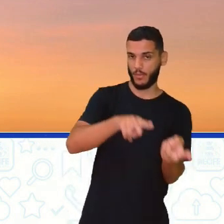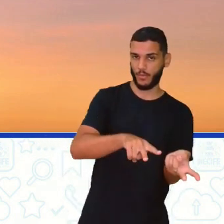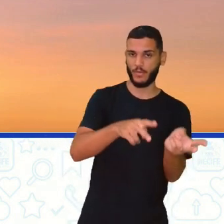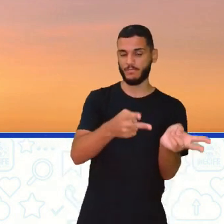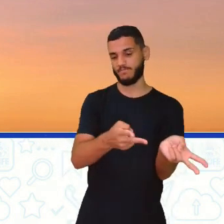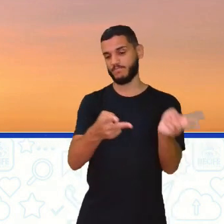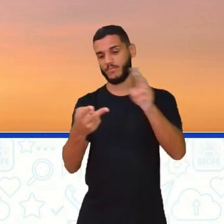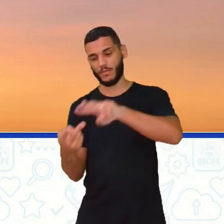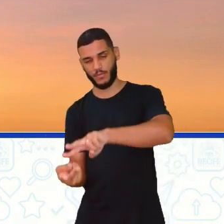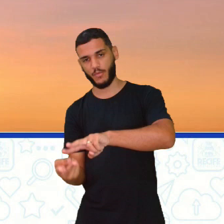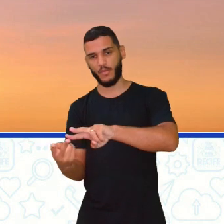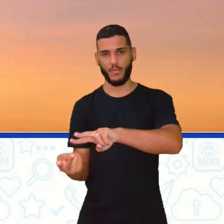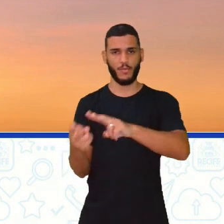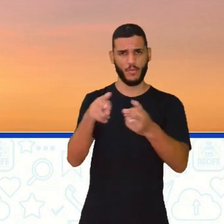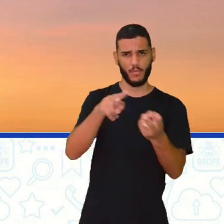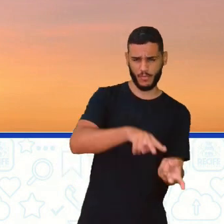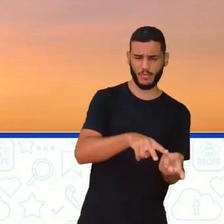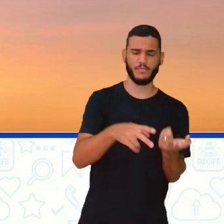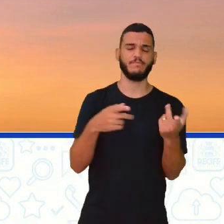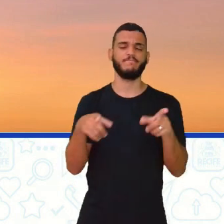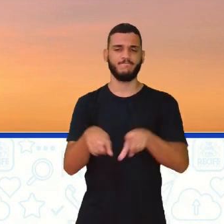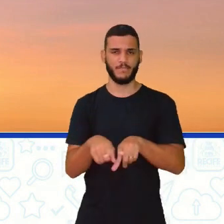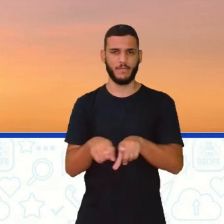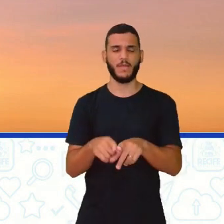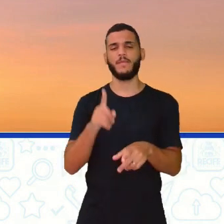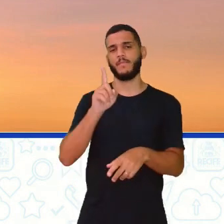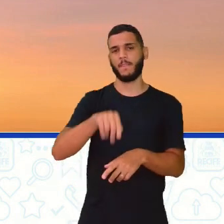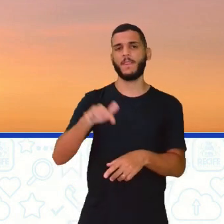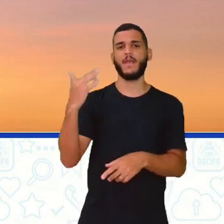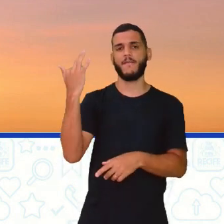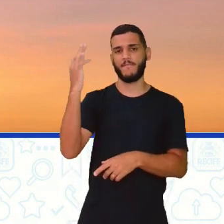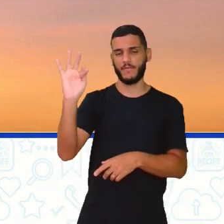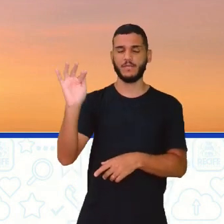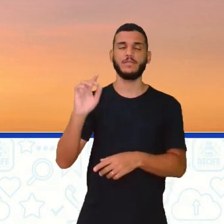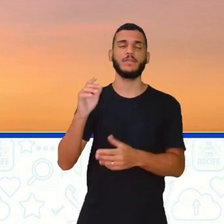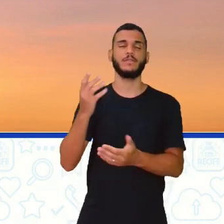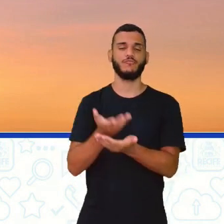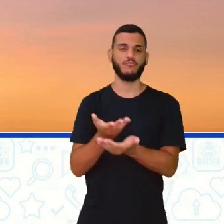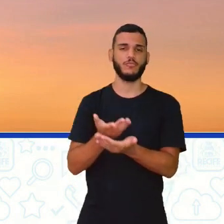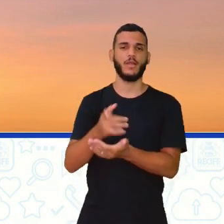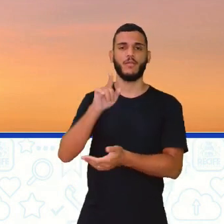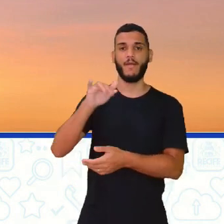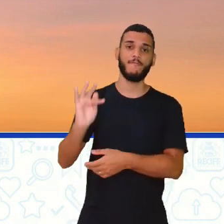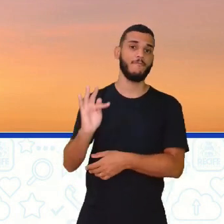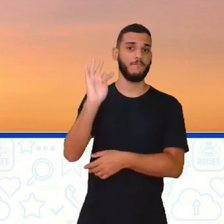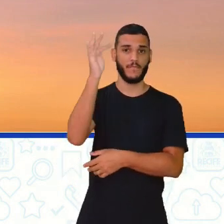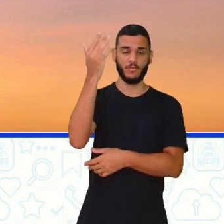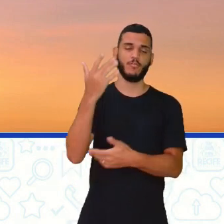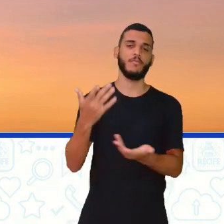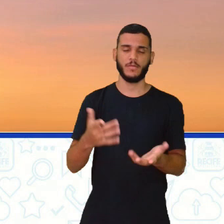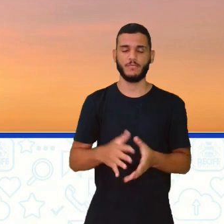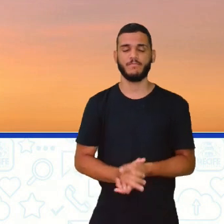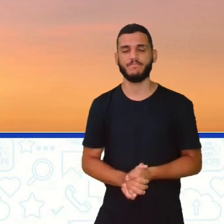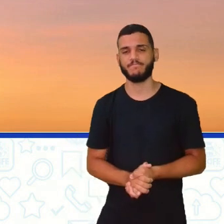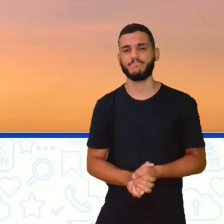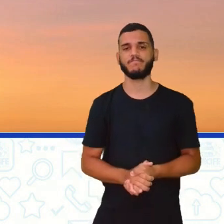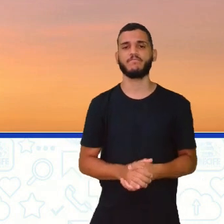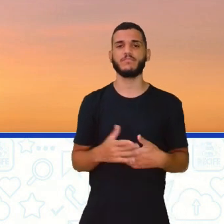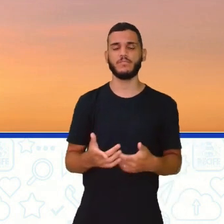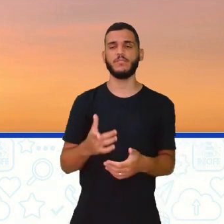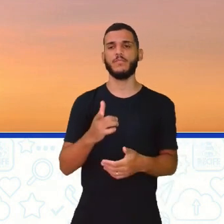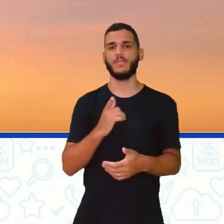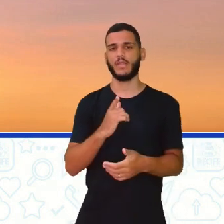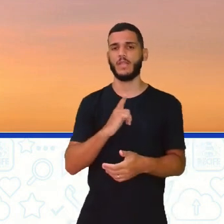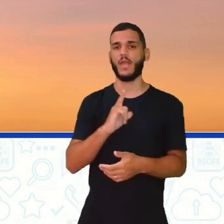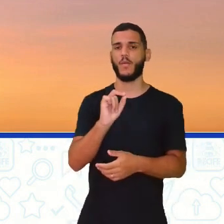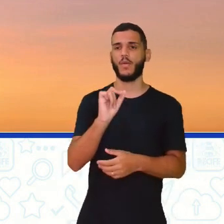ela na física é chamada de calorimetria. É um fenômeno, gente. E aí a questão aí de estar transitando